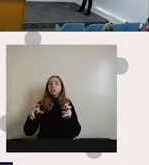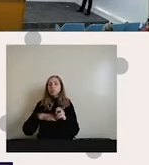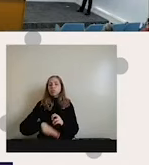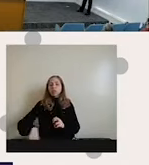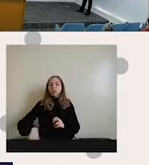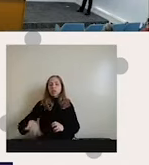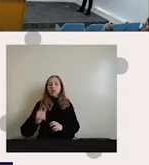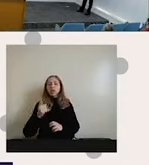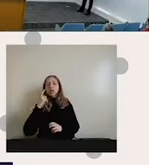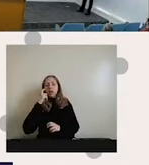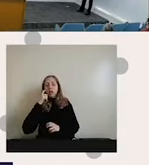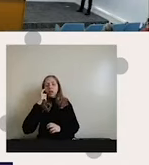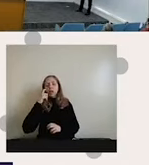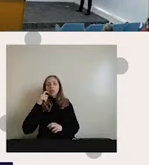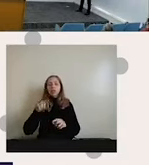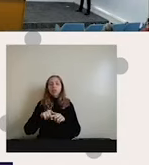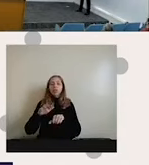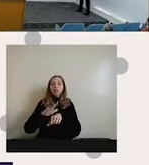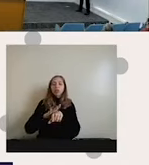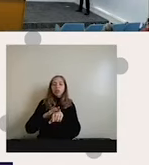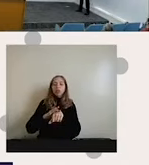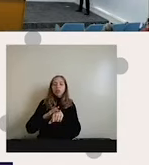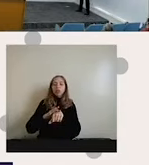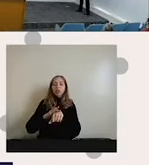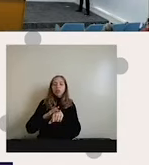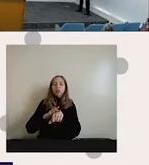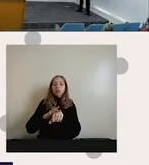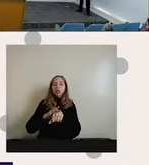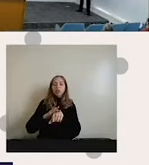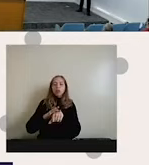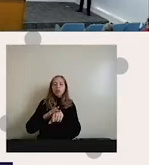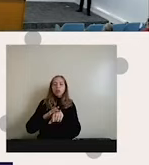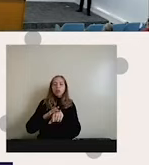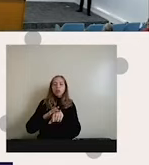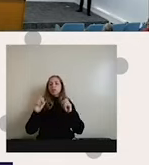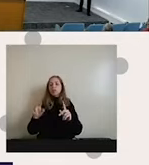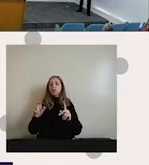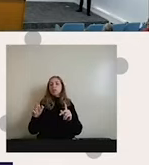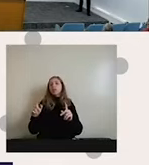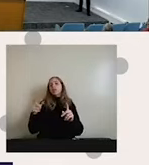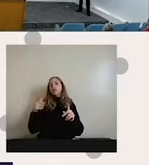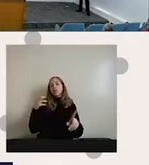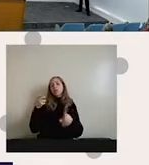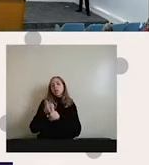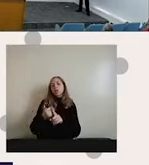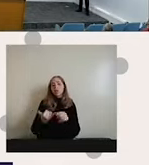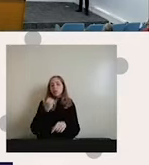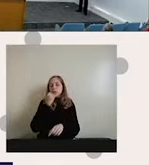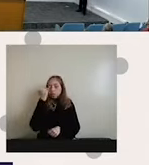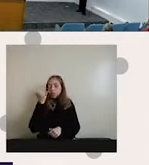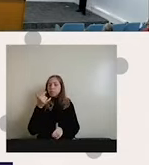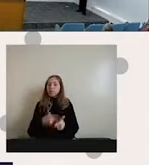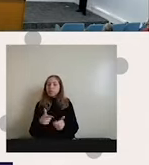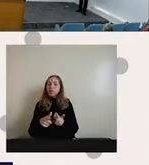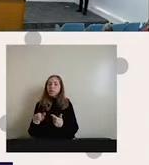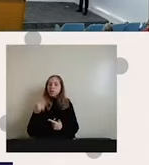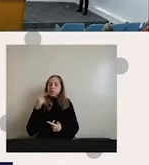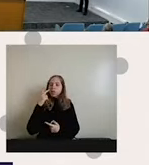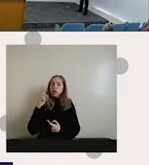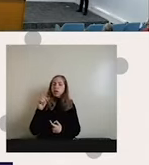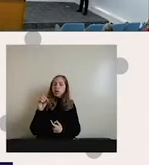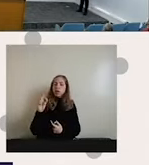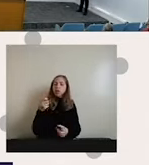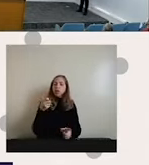trabalho. Esses acidentes de trabalho, então, quando você pega um dado, acidente de trabalho no Brasil, ele engloba aí